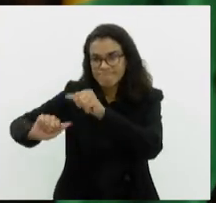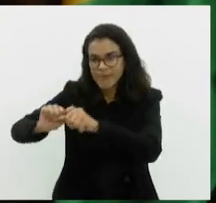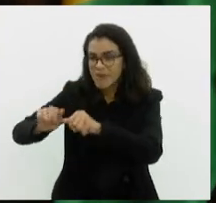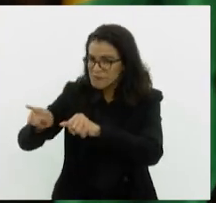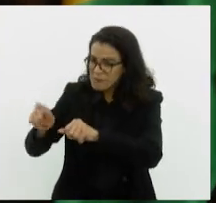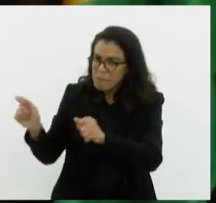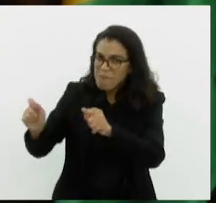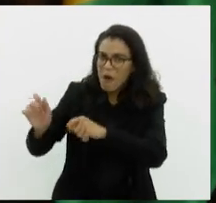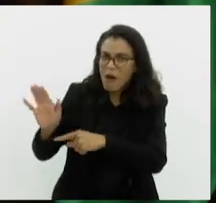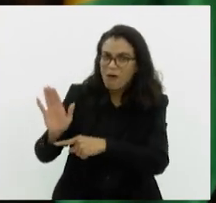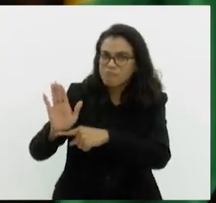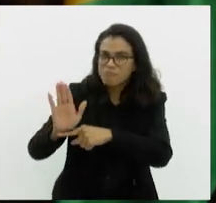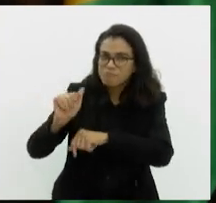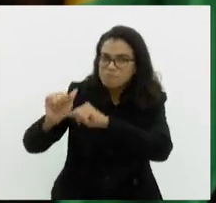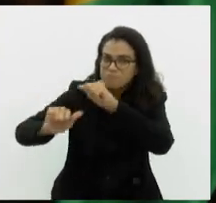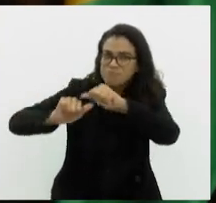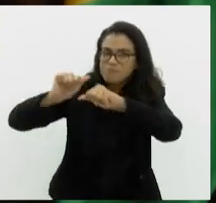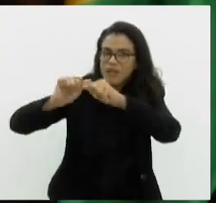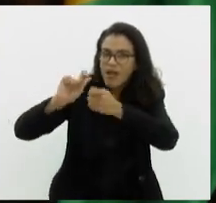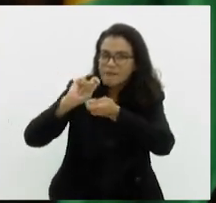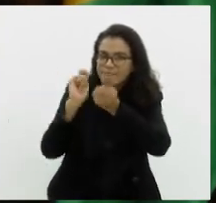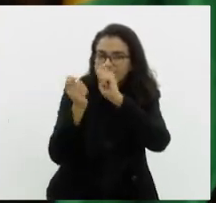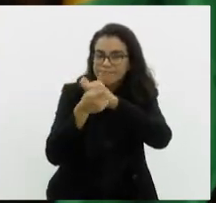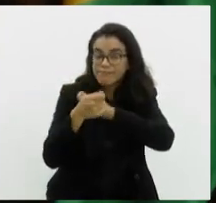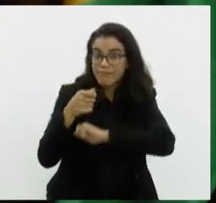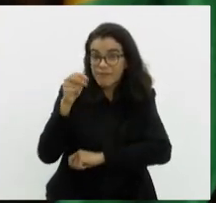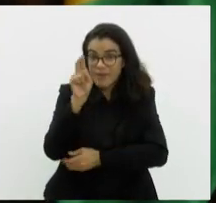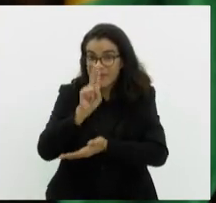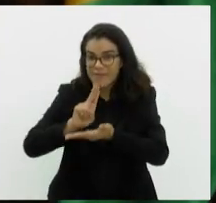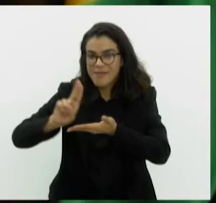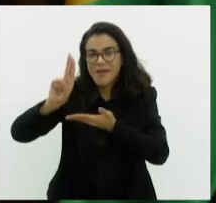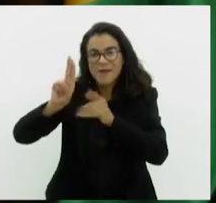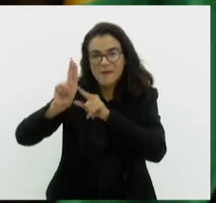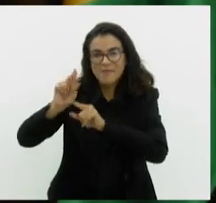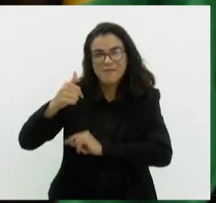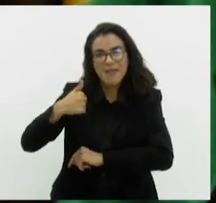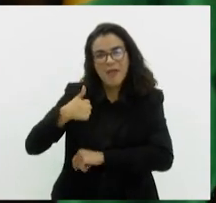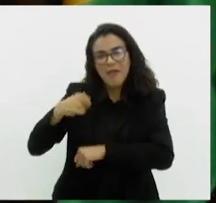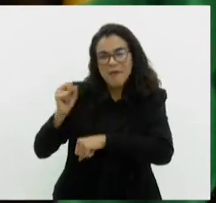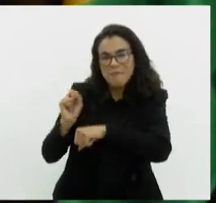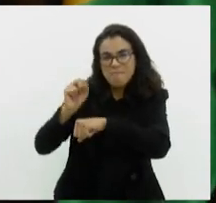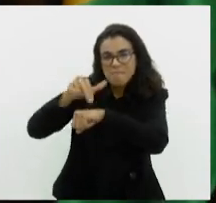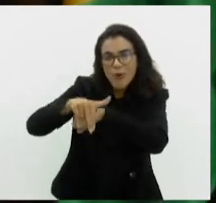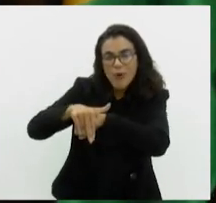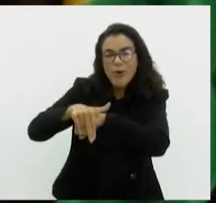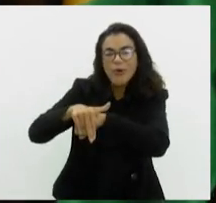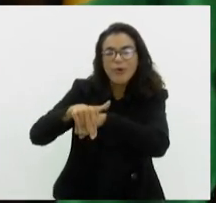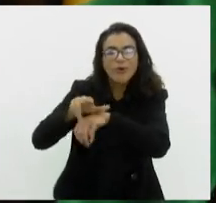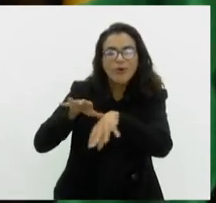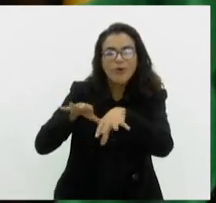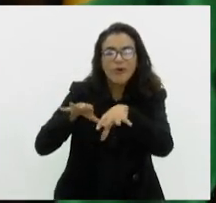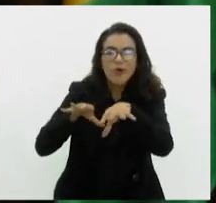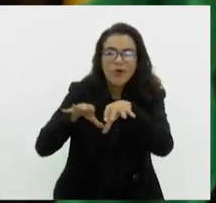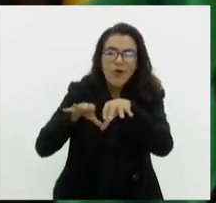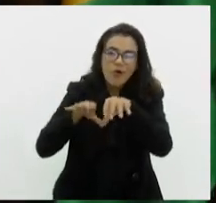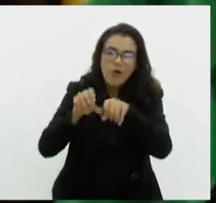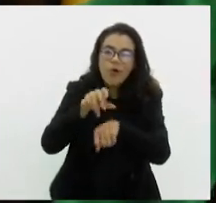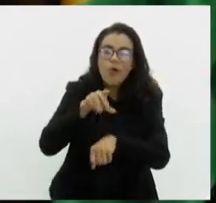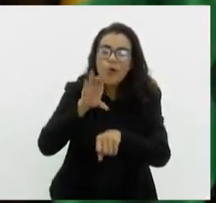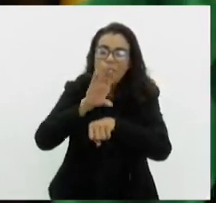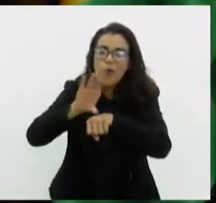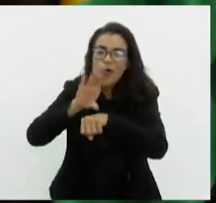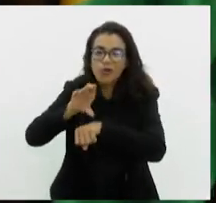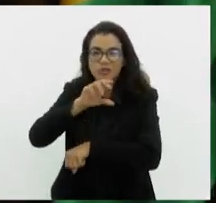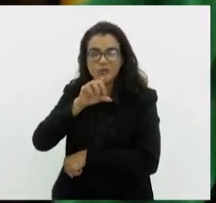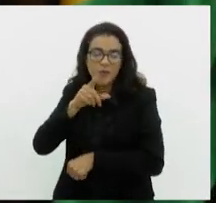pode ajudar para que isso mude. Na universidade, eu entrei e eu terminei o curso de professora com